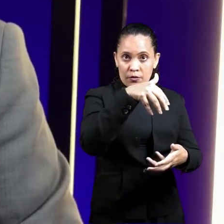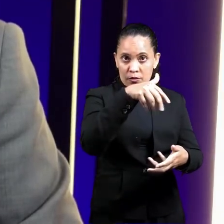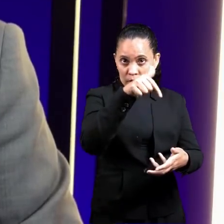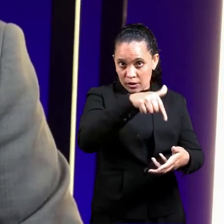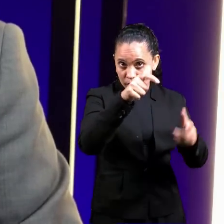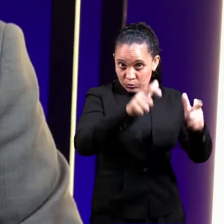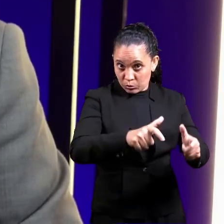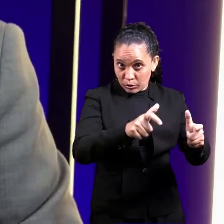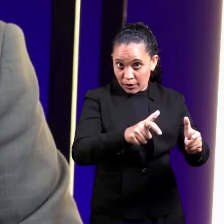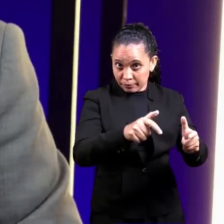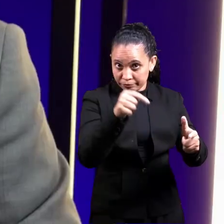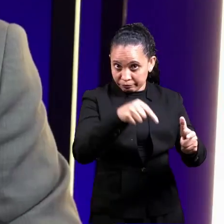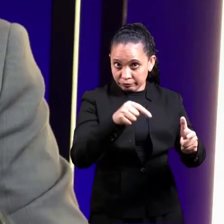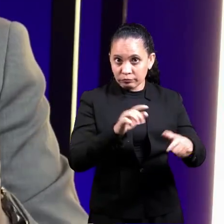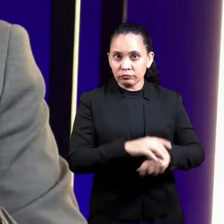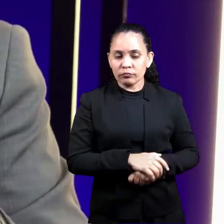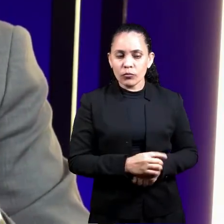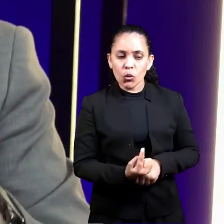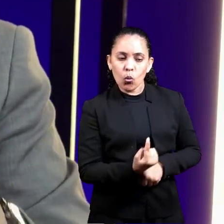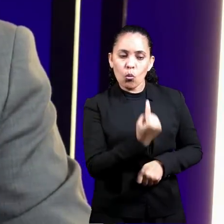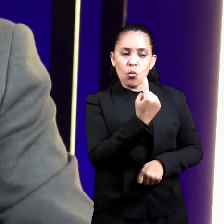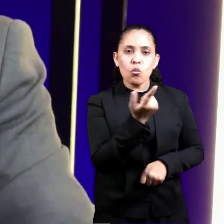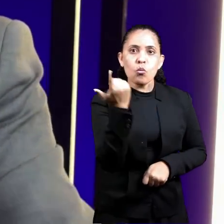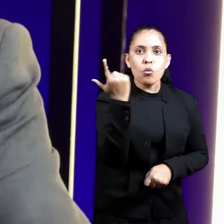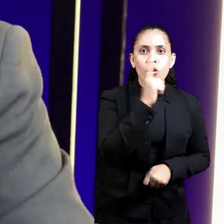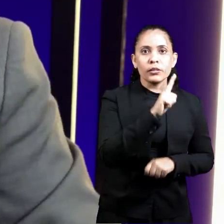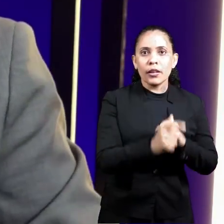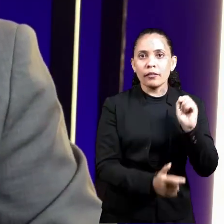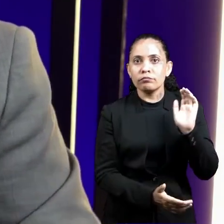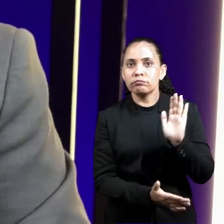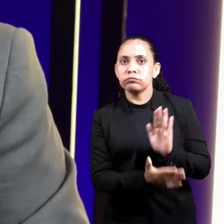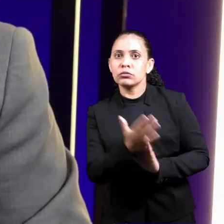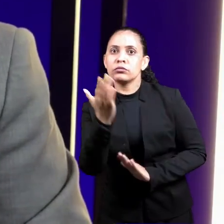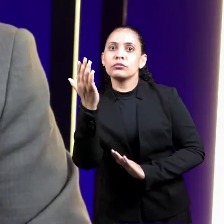um consegue fugir, né? Um consegue fugir ali, um dos